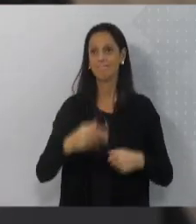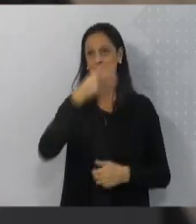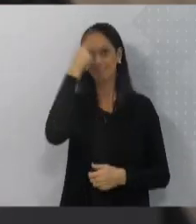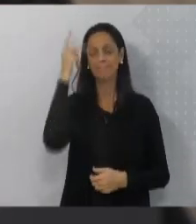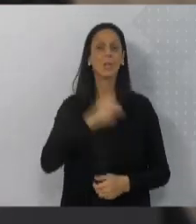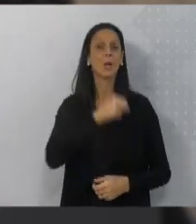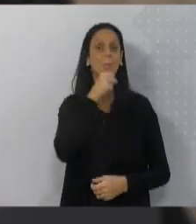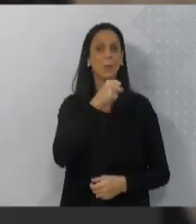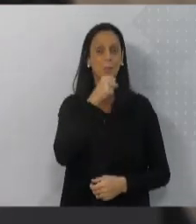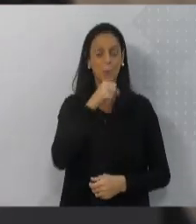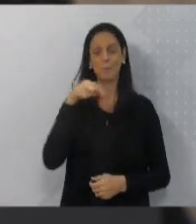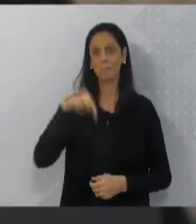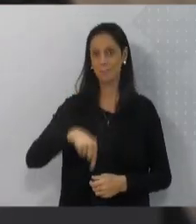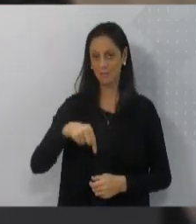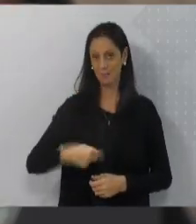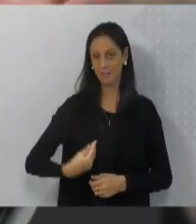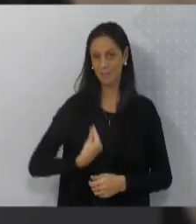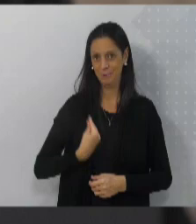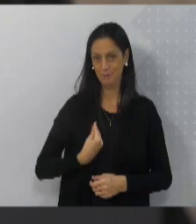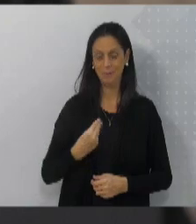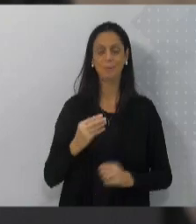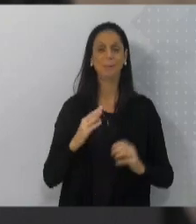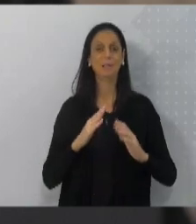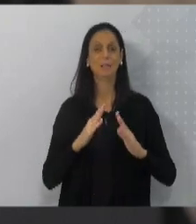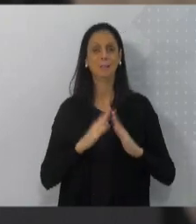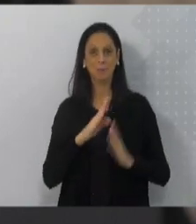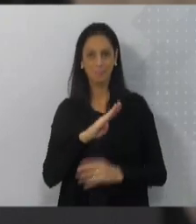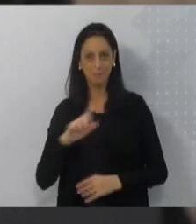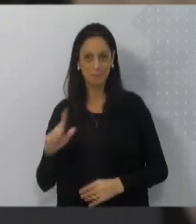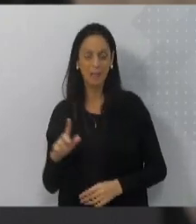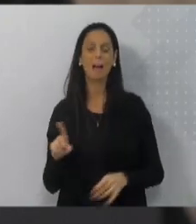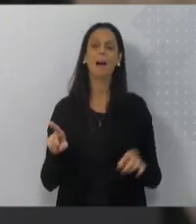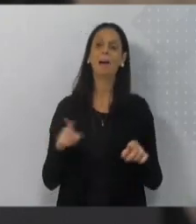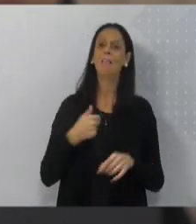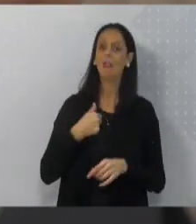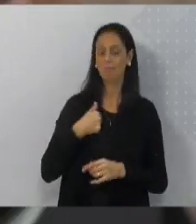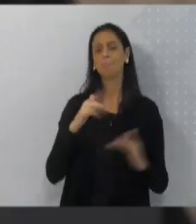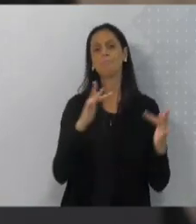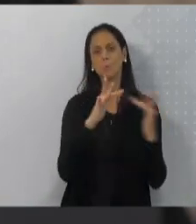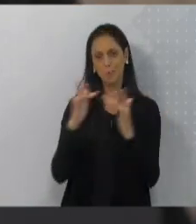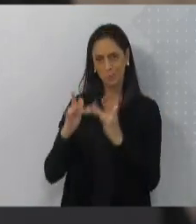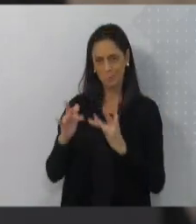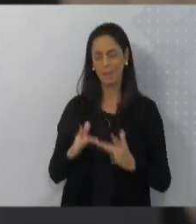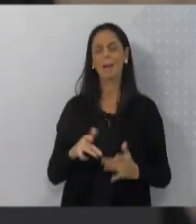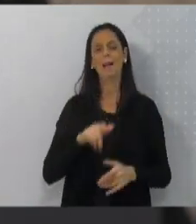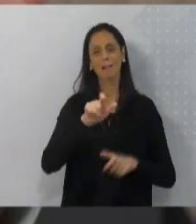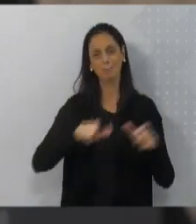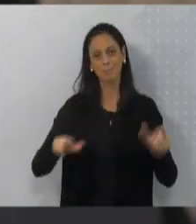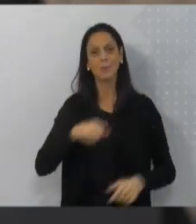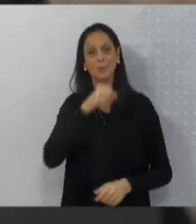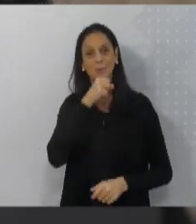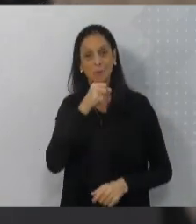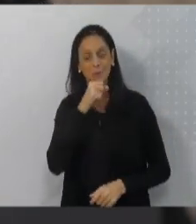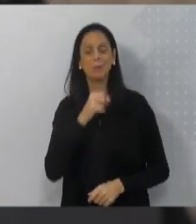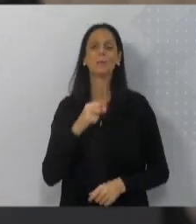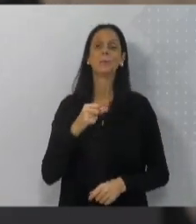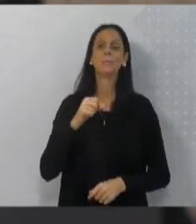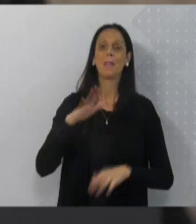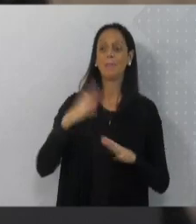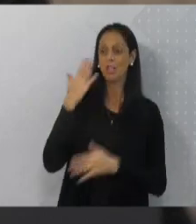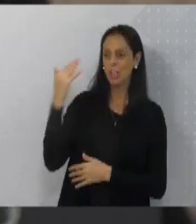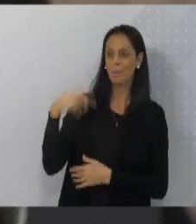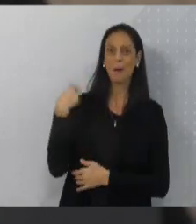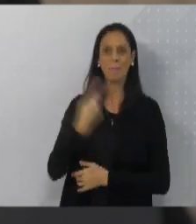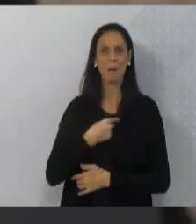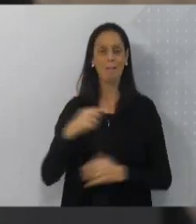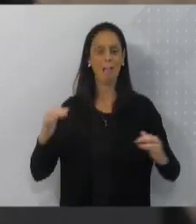temos um contato muito próximo, um carinho muito grande, até como músico, né, ao longo de muito tempo a gente esteve muito próximo desse público, animando os encontros da melhor idade. Só